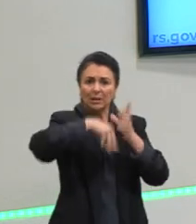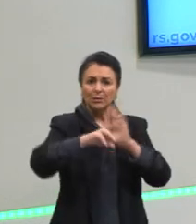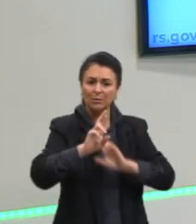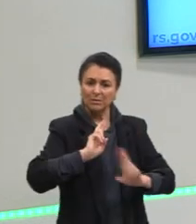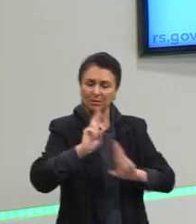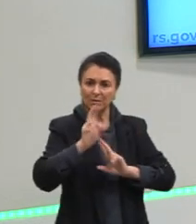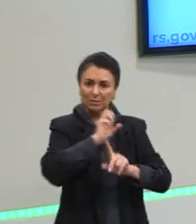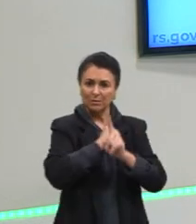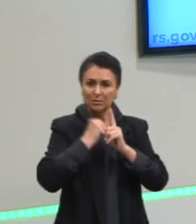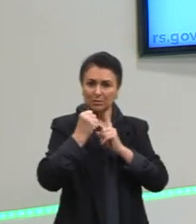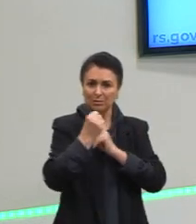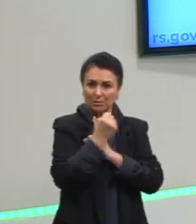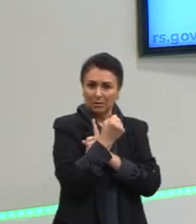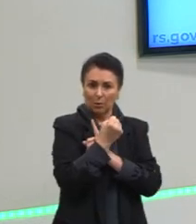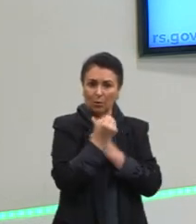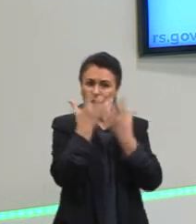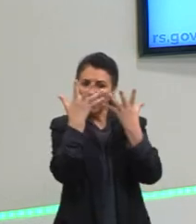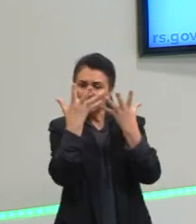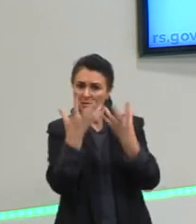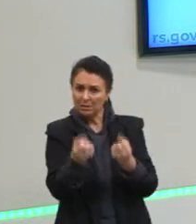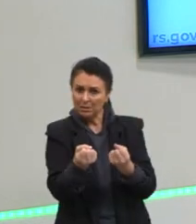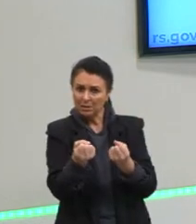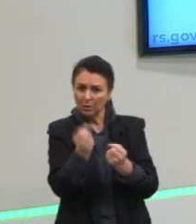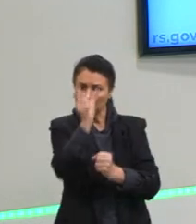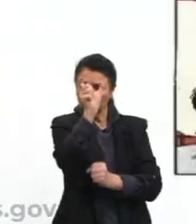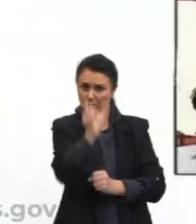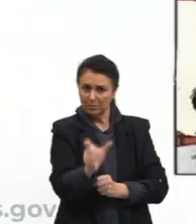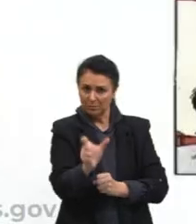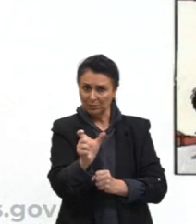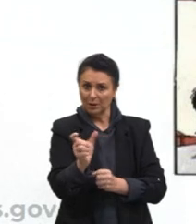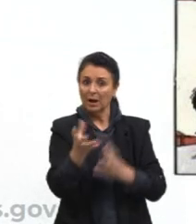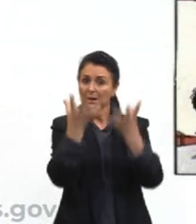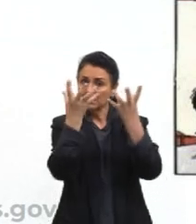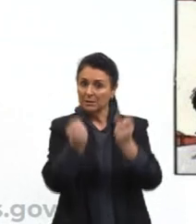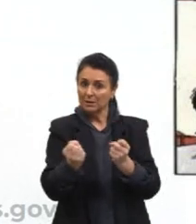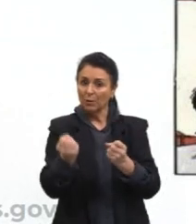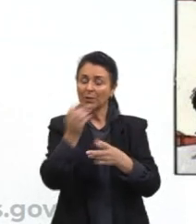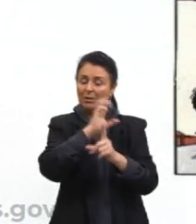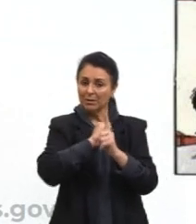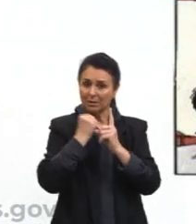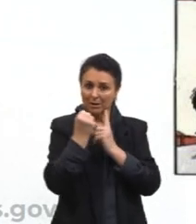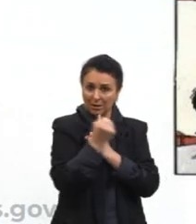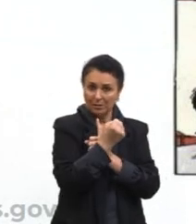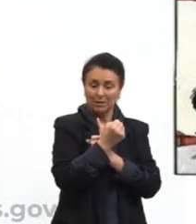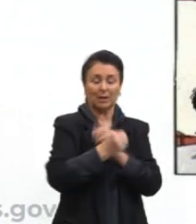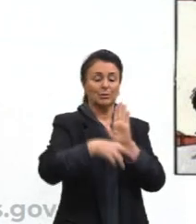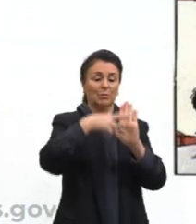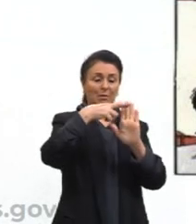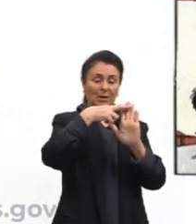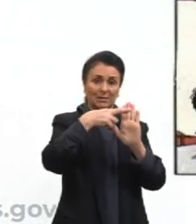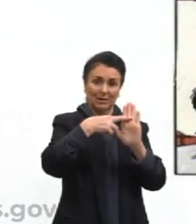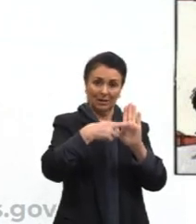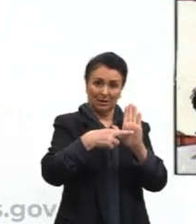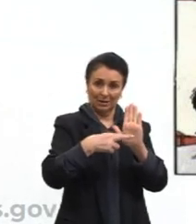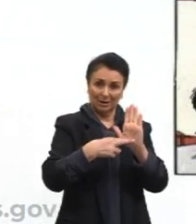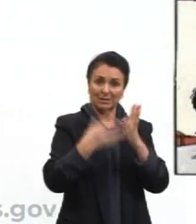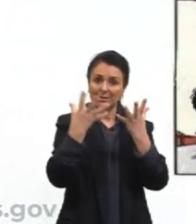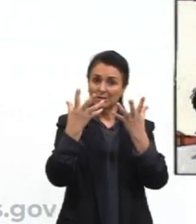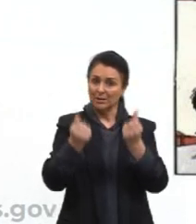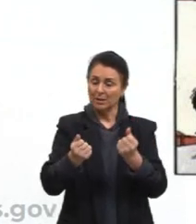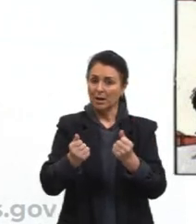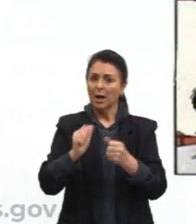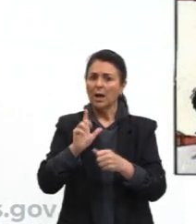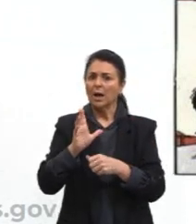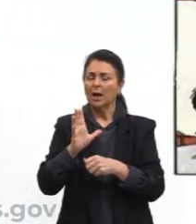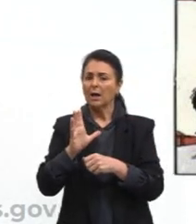aprovação das do indivíduo aprovação da sociedade Então essas normas para serem aceitas elas